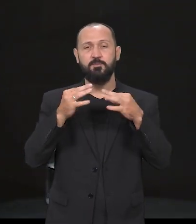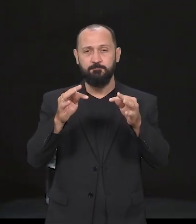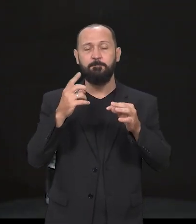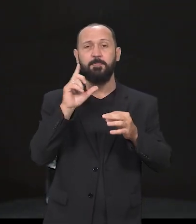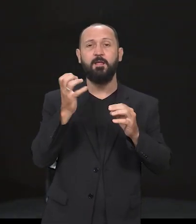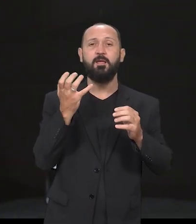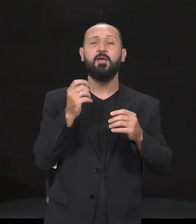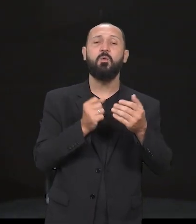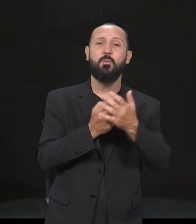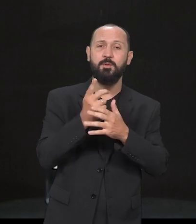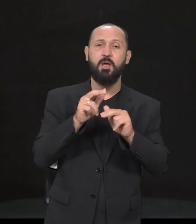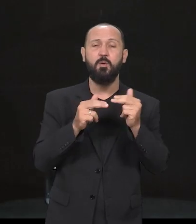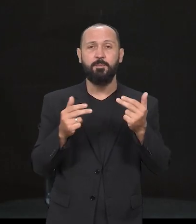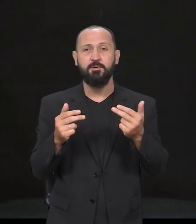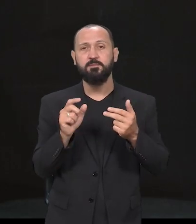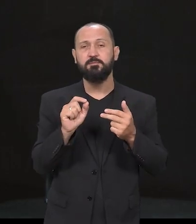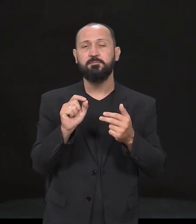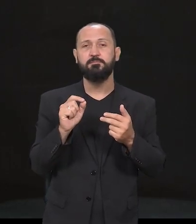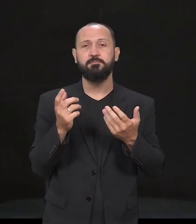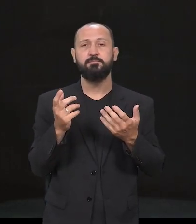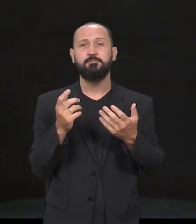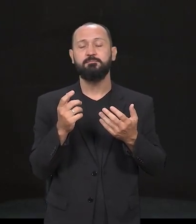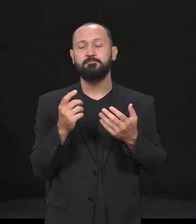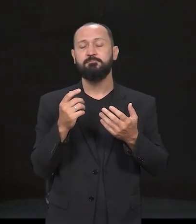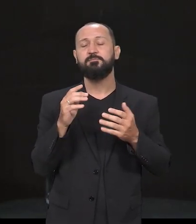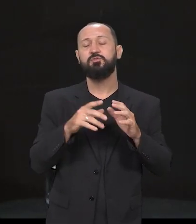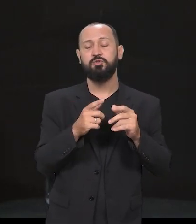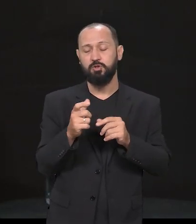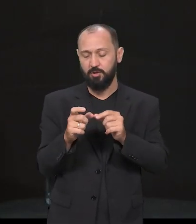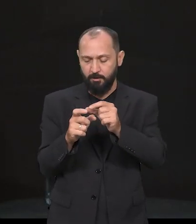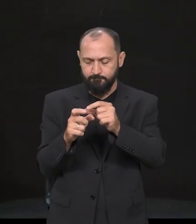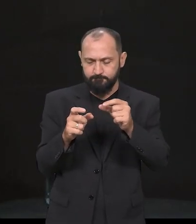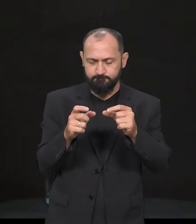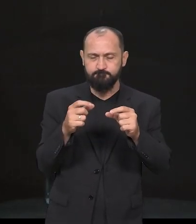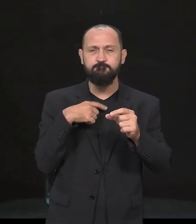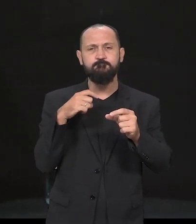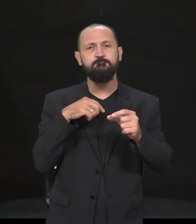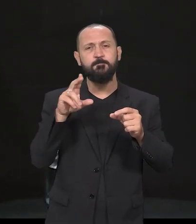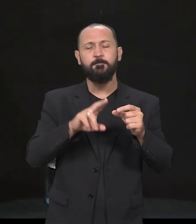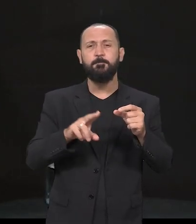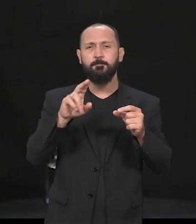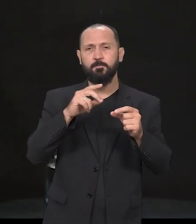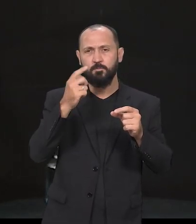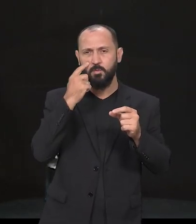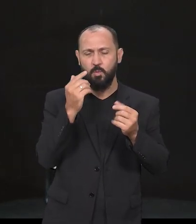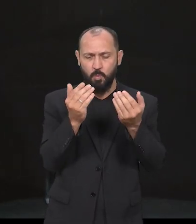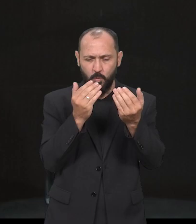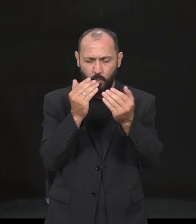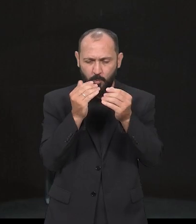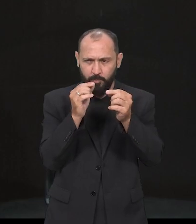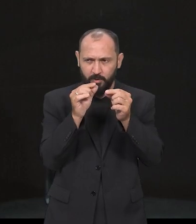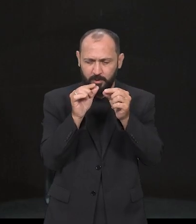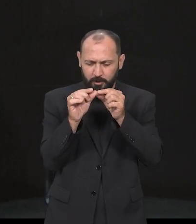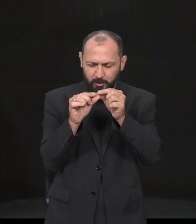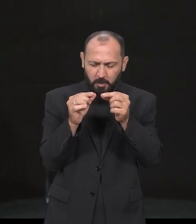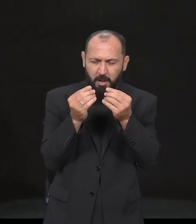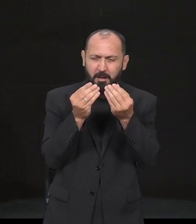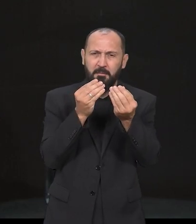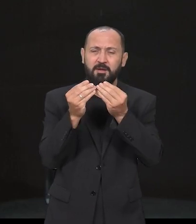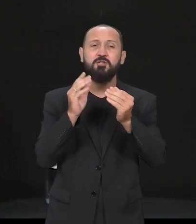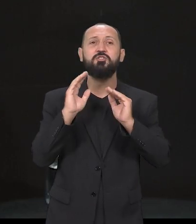tem planos de aquisição de alguns equipamentos. No caso da balística, existe um microcomparador